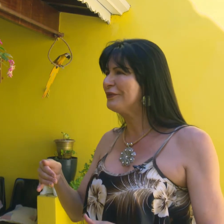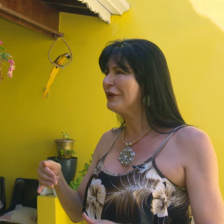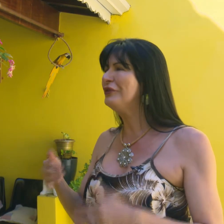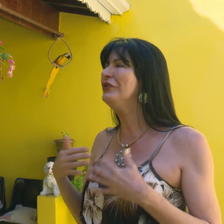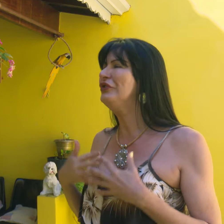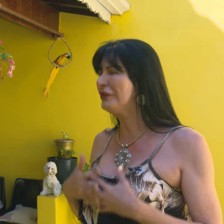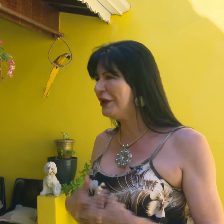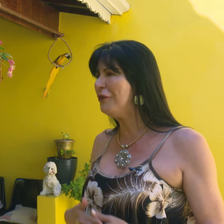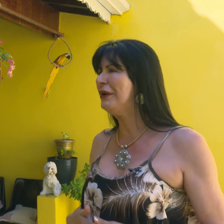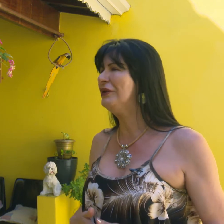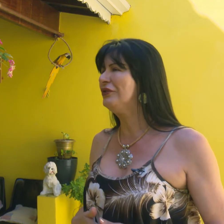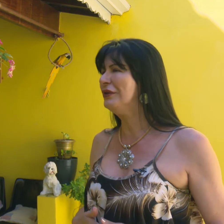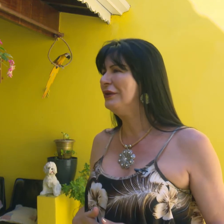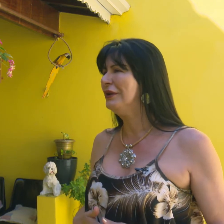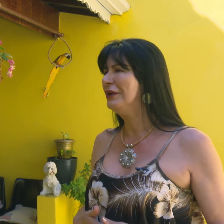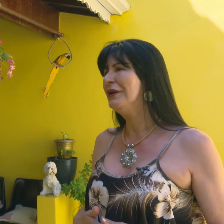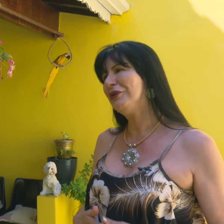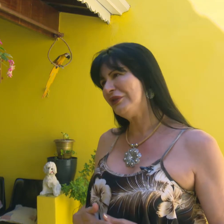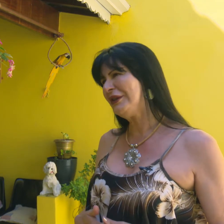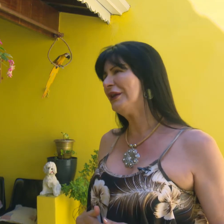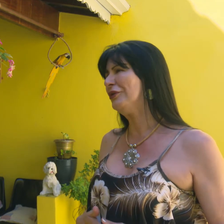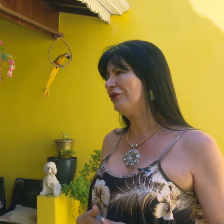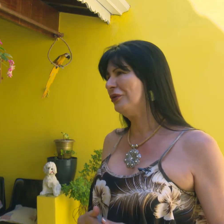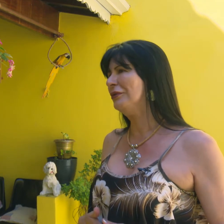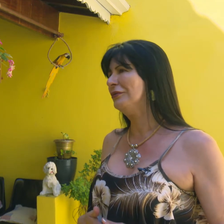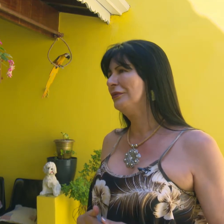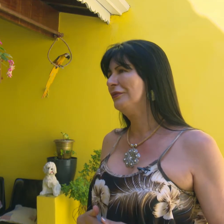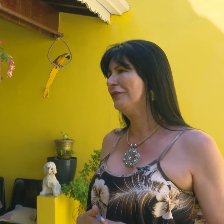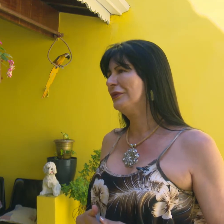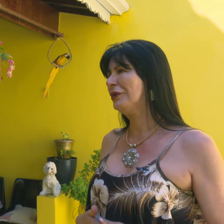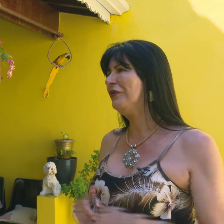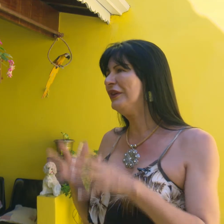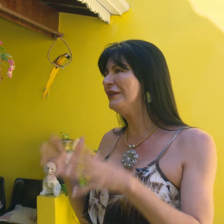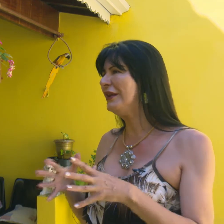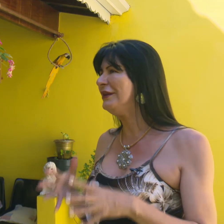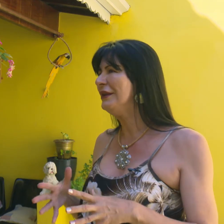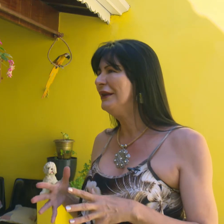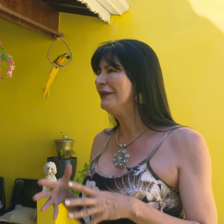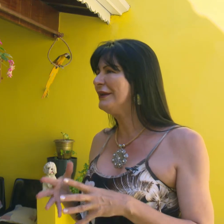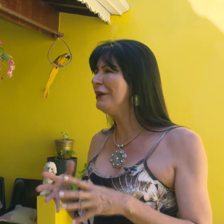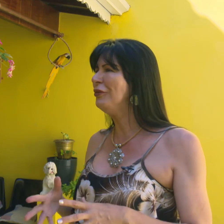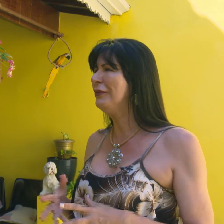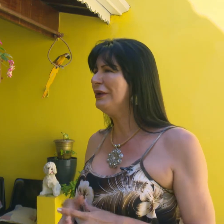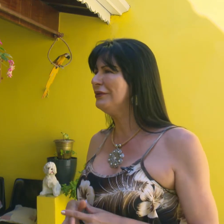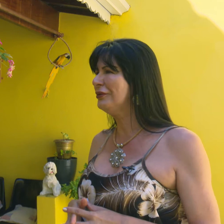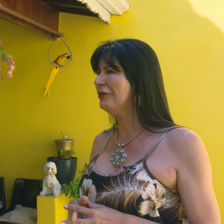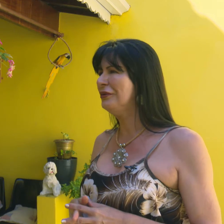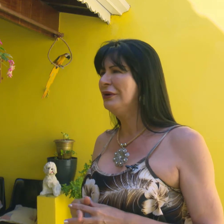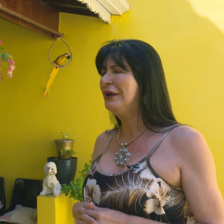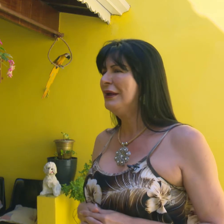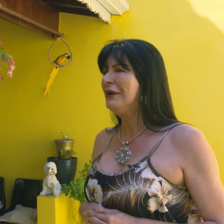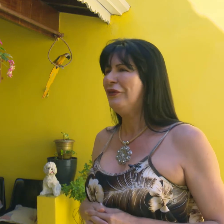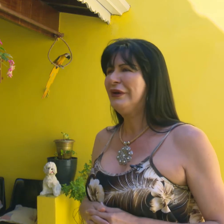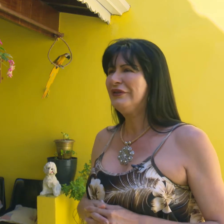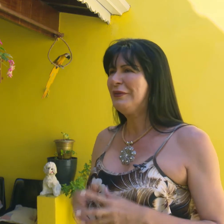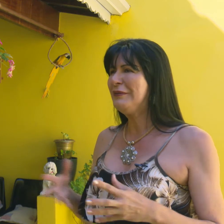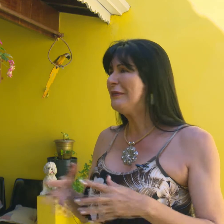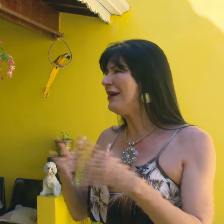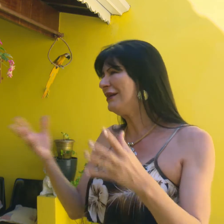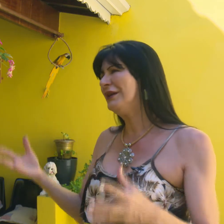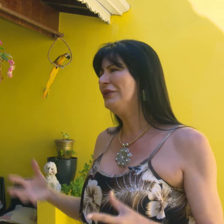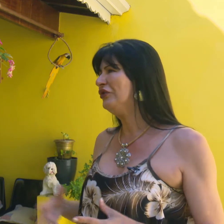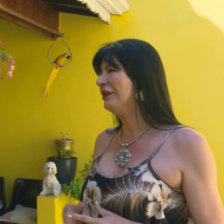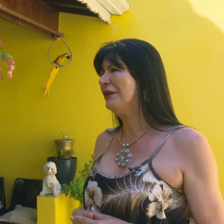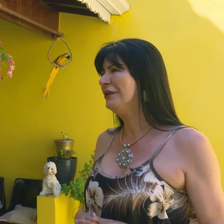dia eu senti que realmente eu seria quem eu sou. Que eu enfrentei naquele momento foi assim para